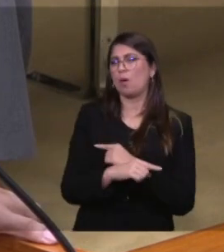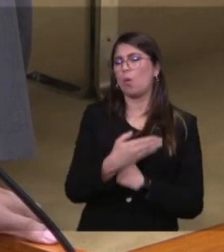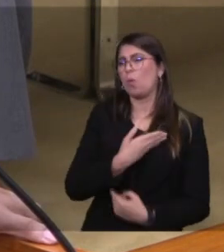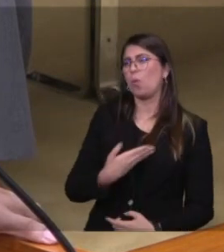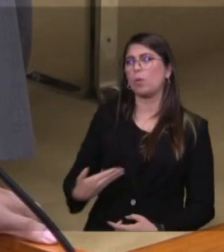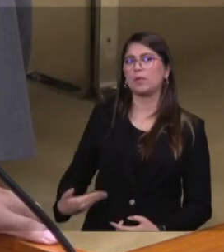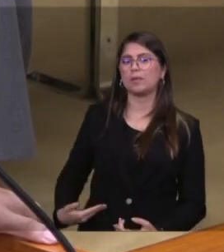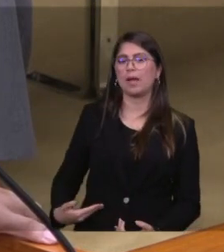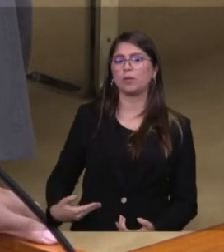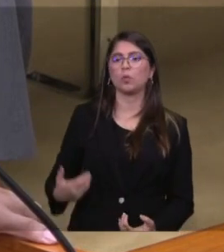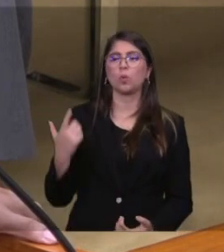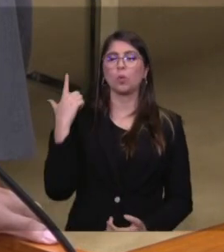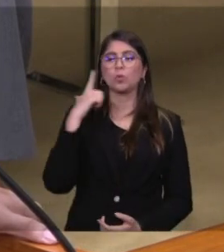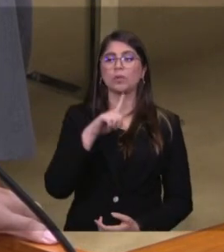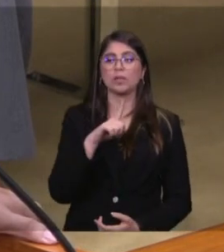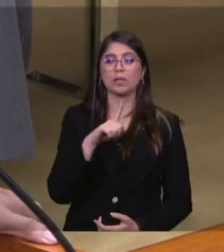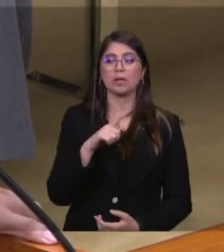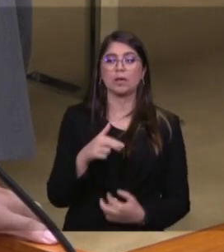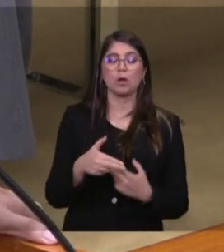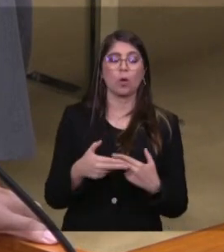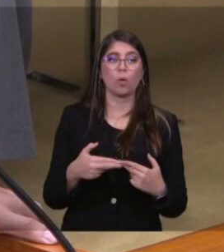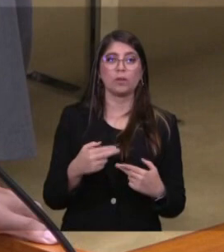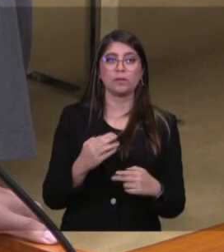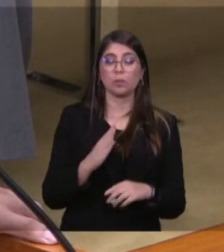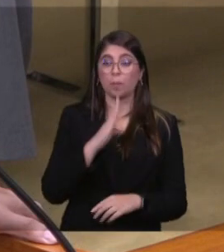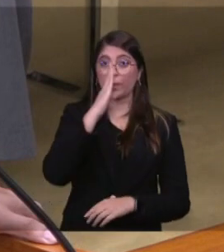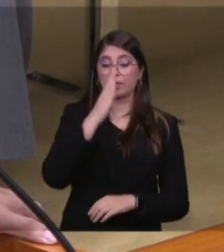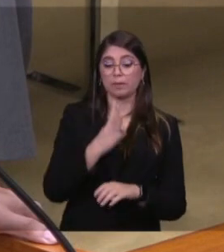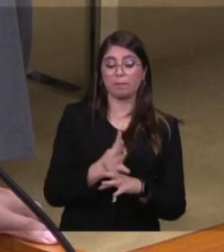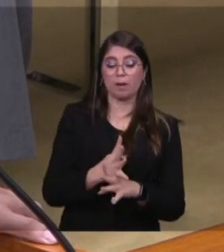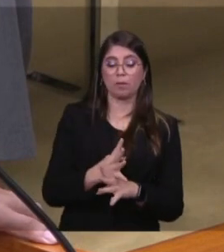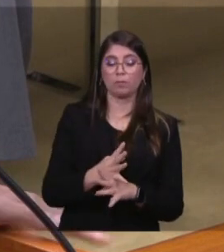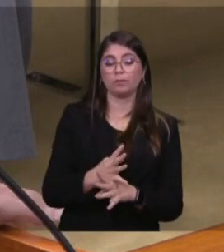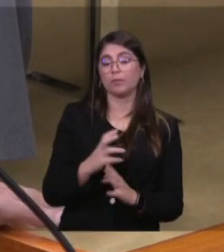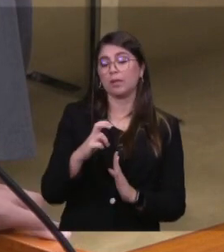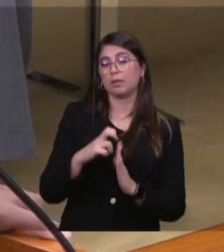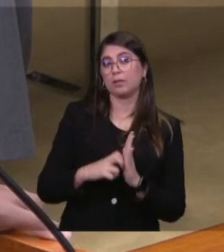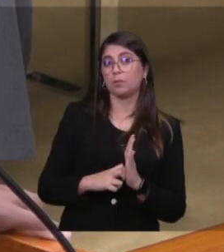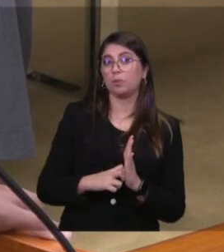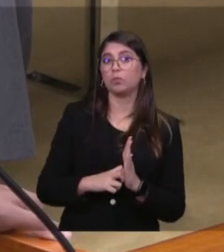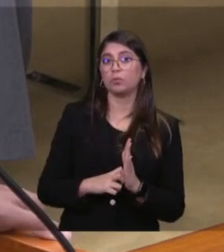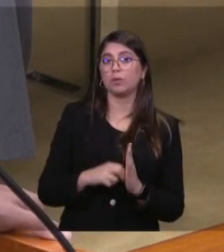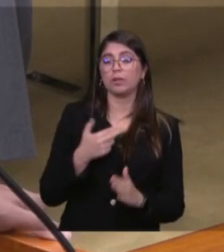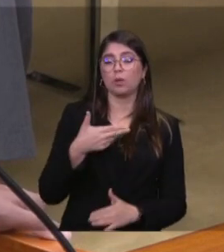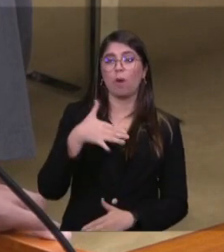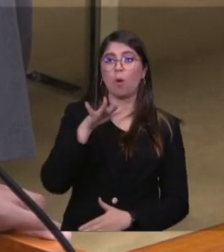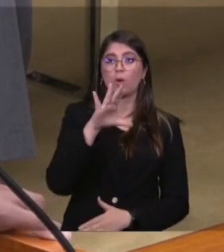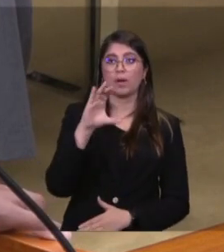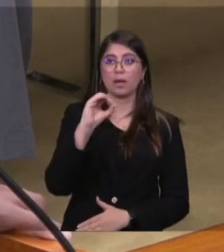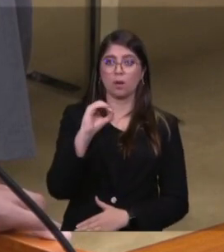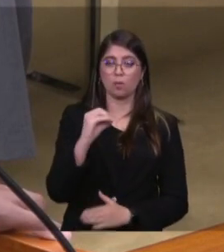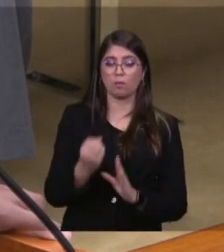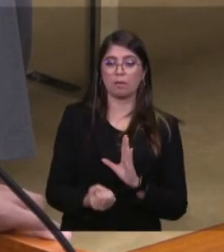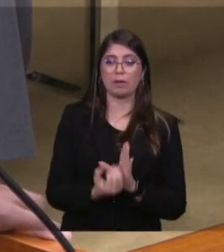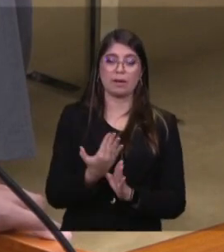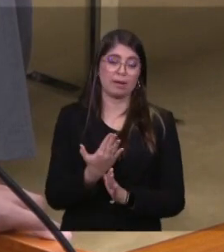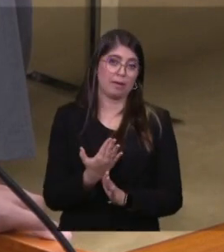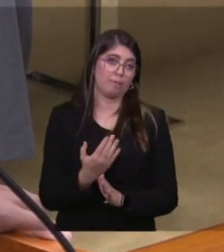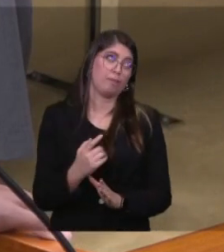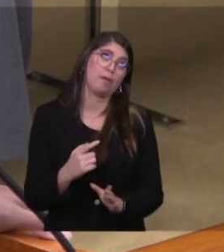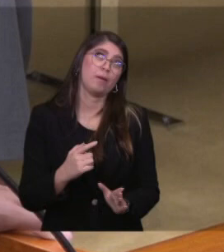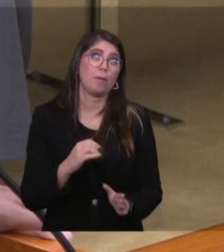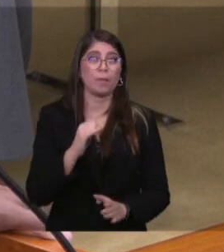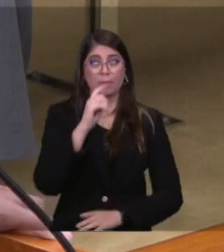alfira o produto do seu principal tributo. A União cria, e aí eu vou ousar